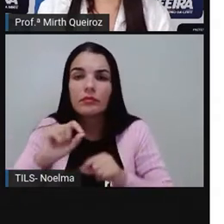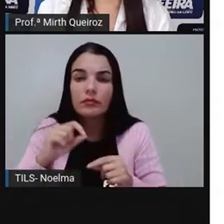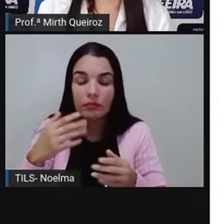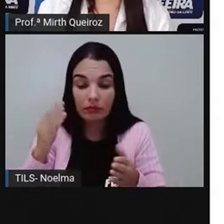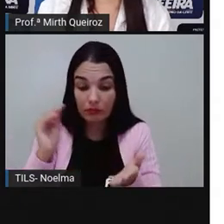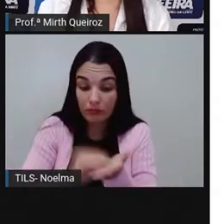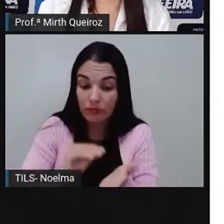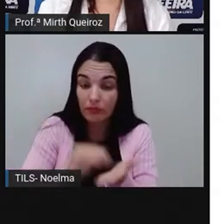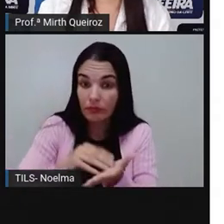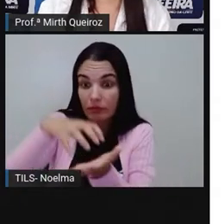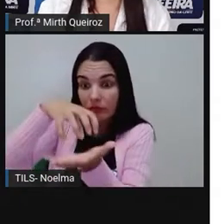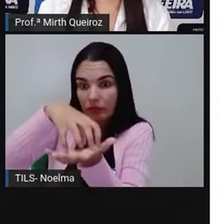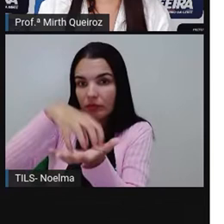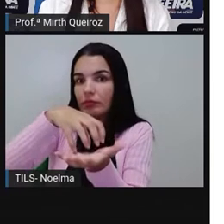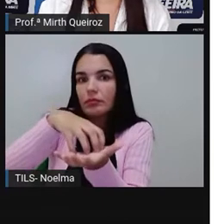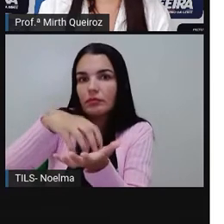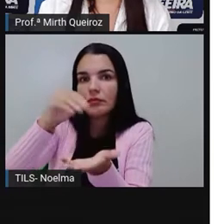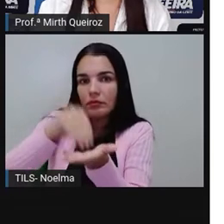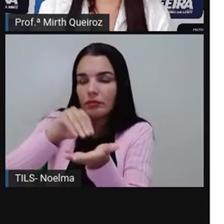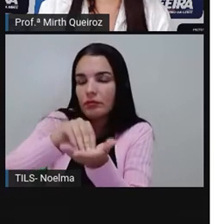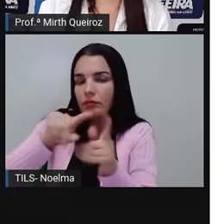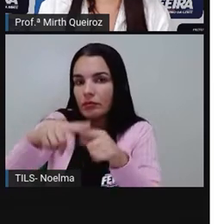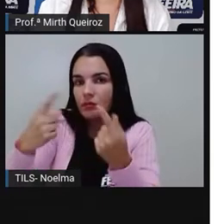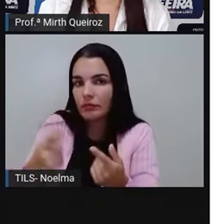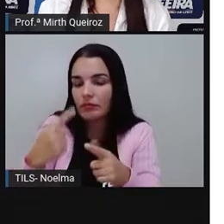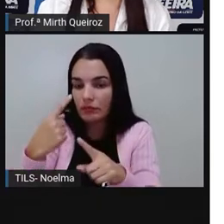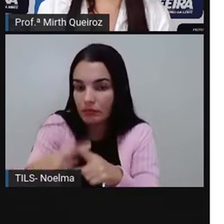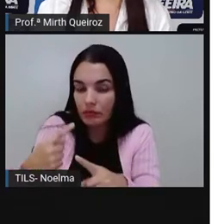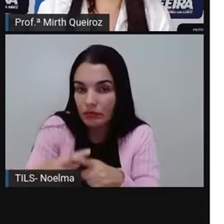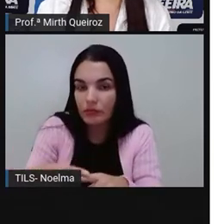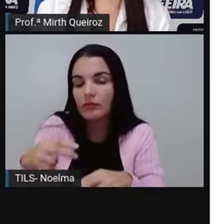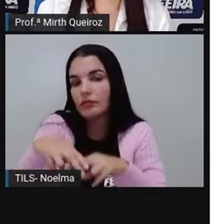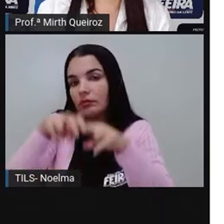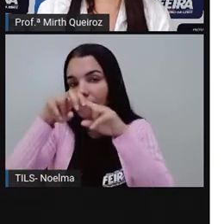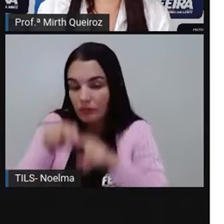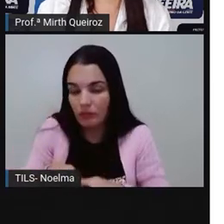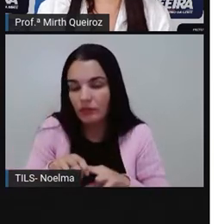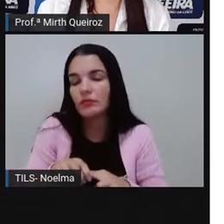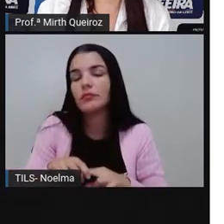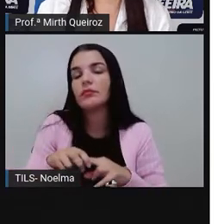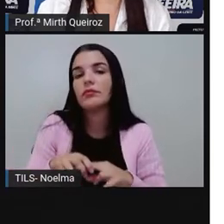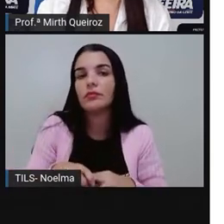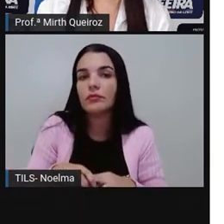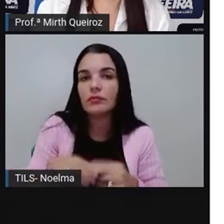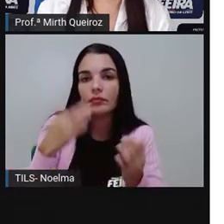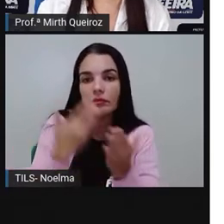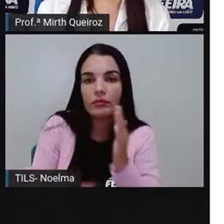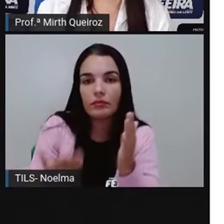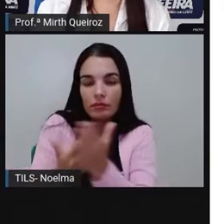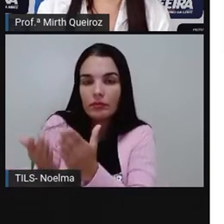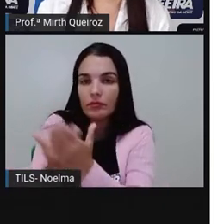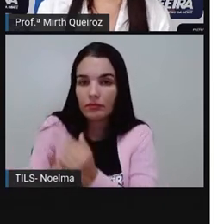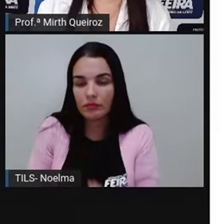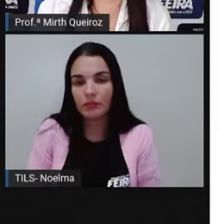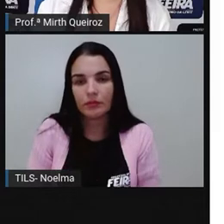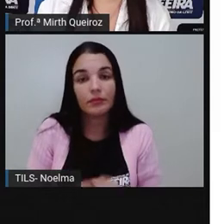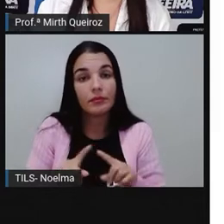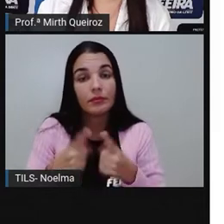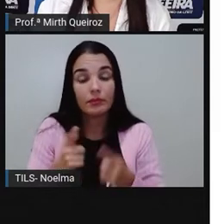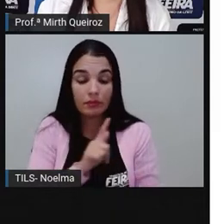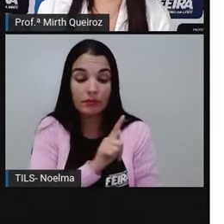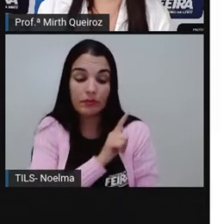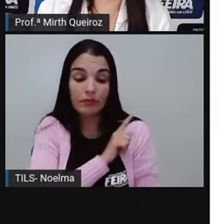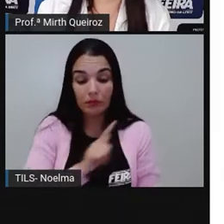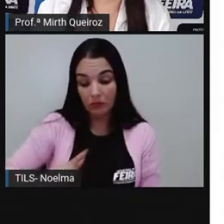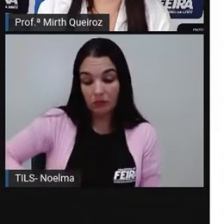a falta de um órgão centralizador, né, para coordenar aí essas capitanias. E o governo geral, ele surge